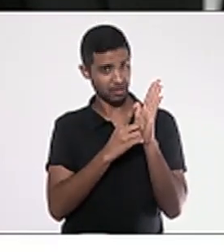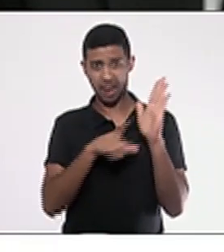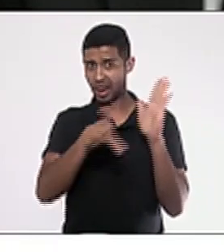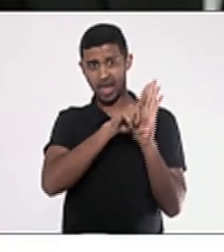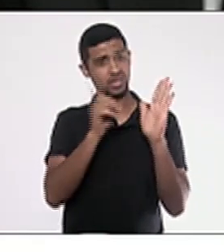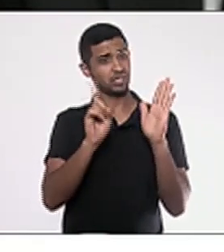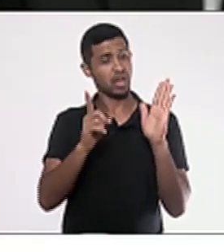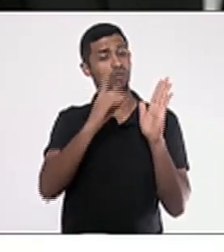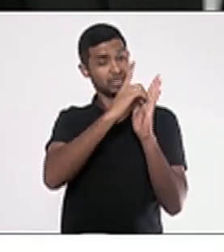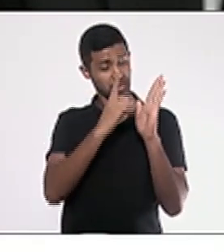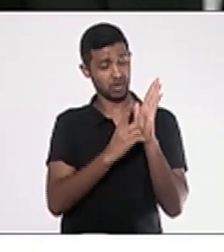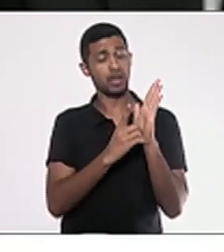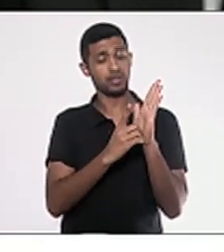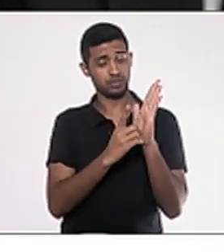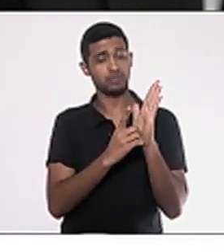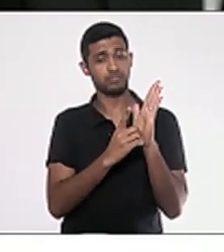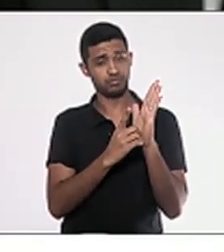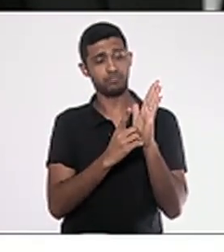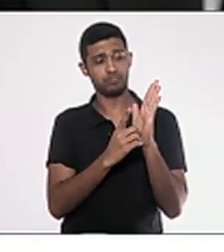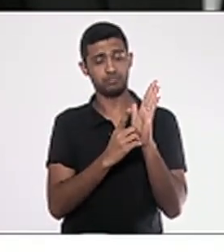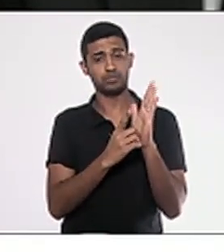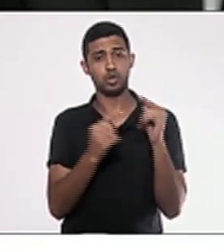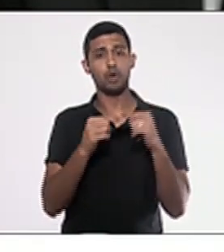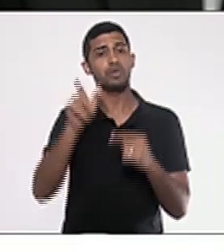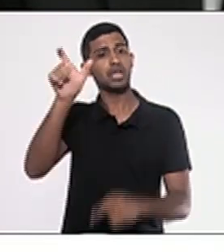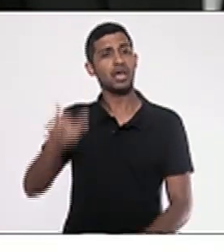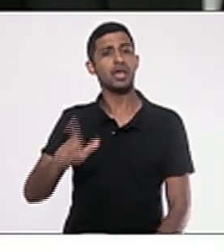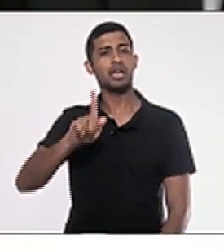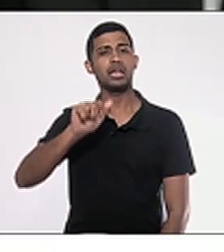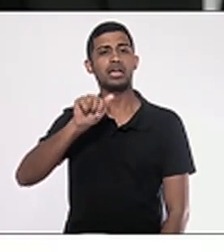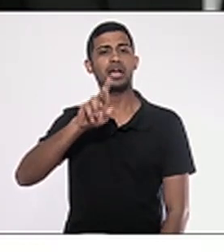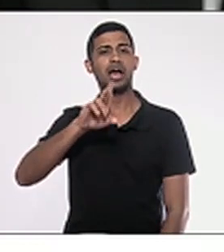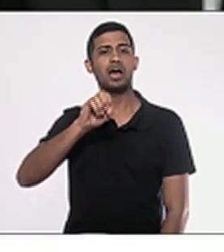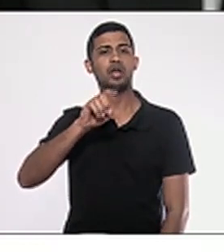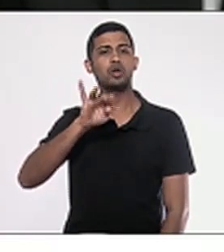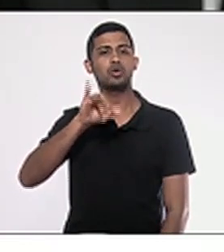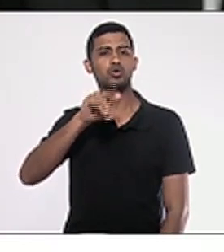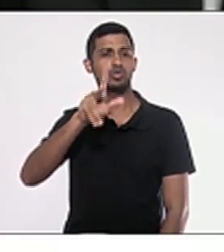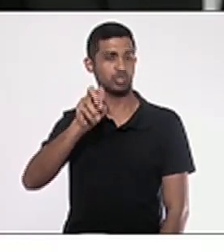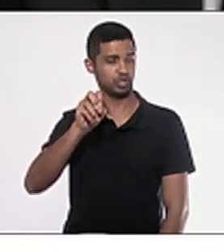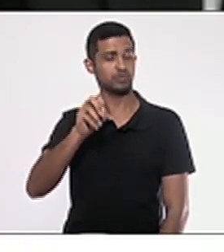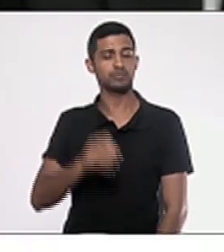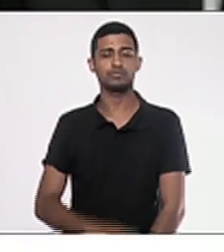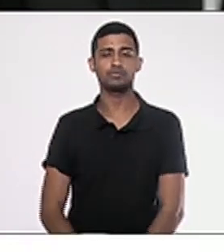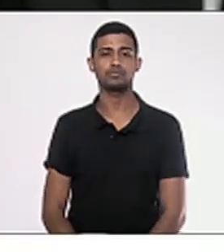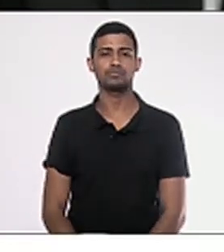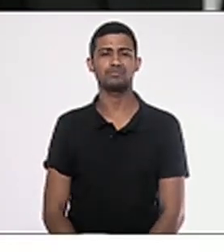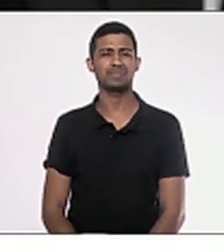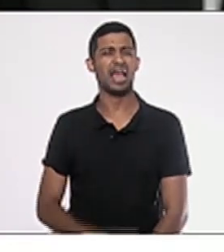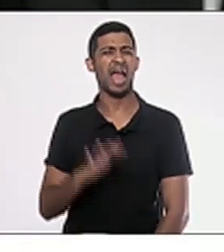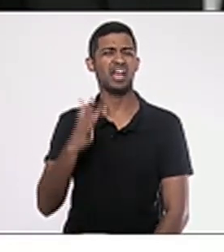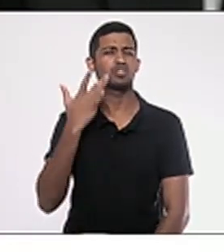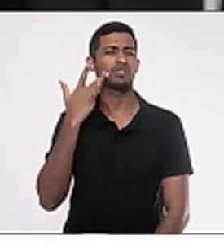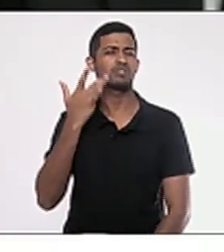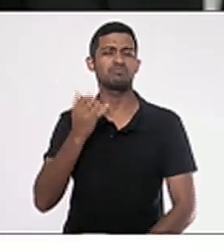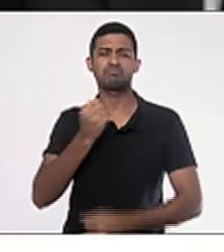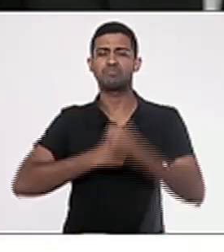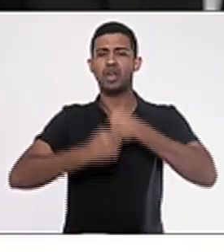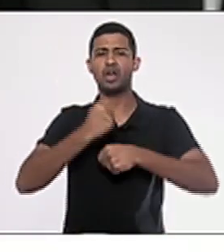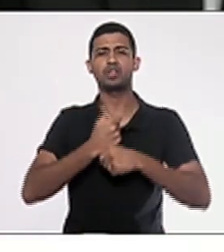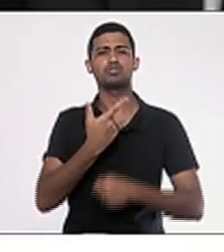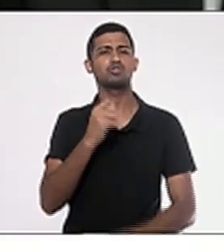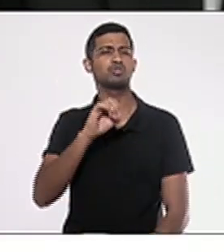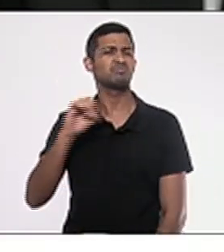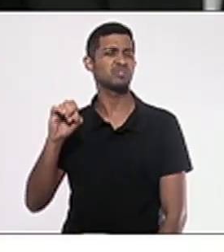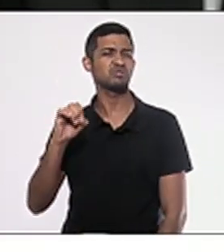decreto do Garotinho, salvo engano, da década de 2000, 2004, que até